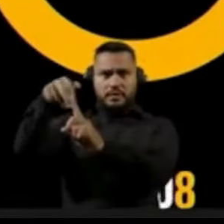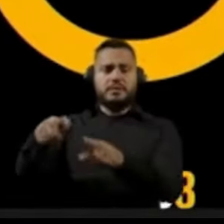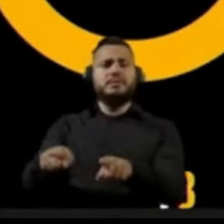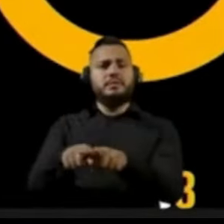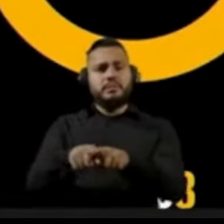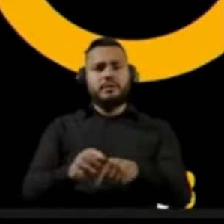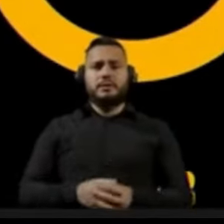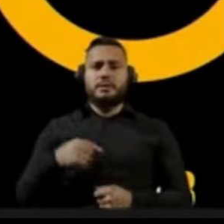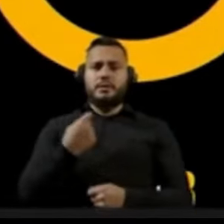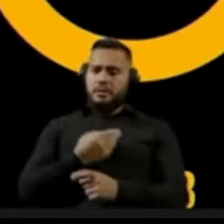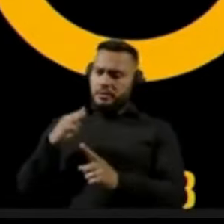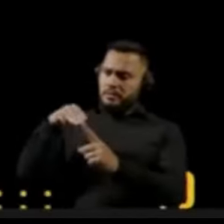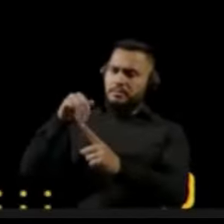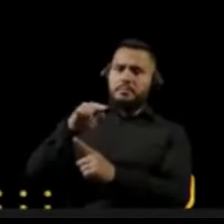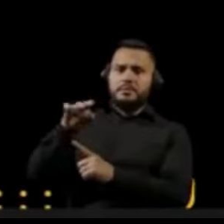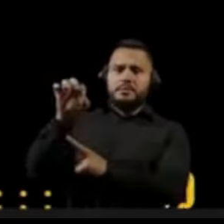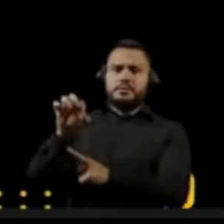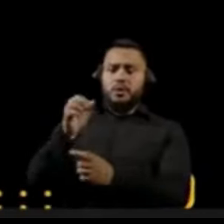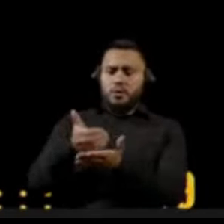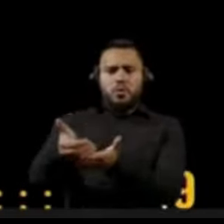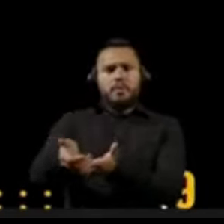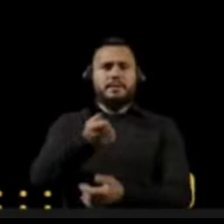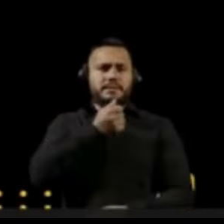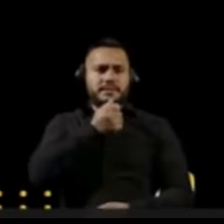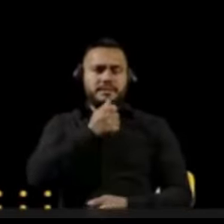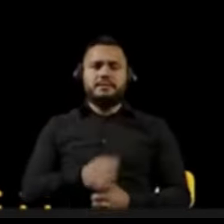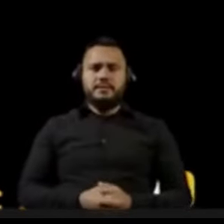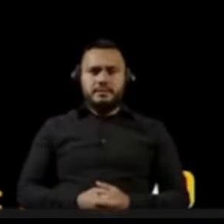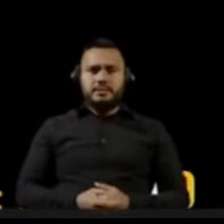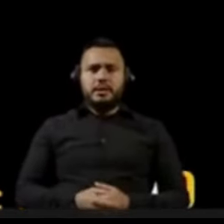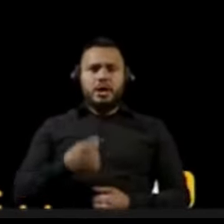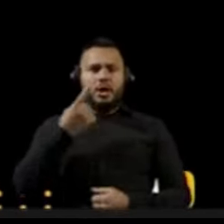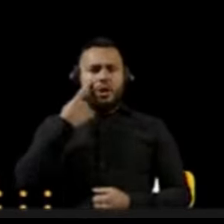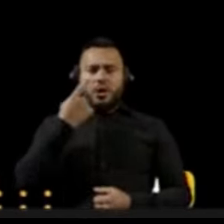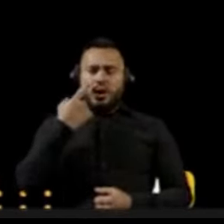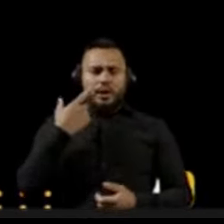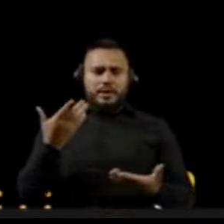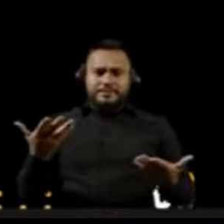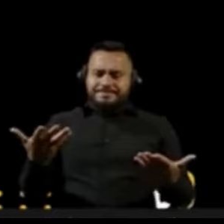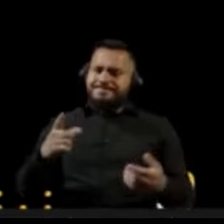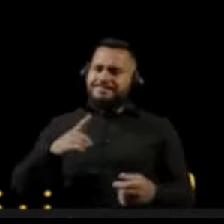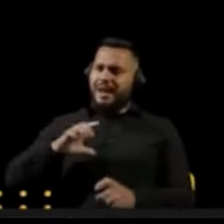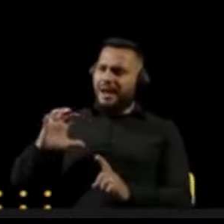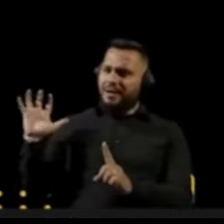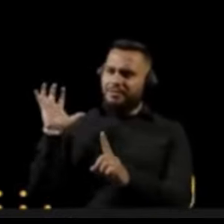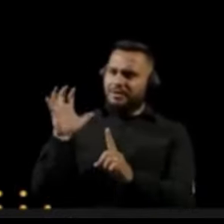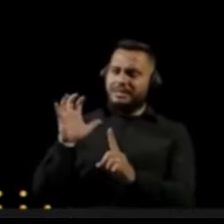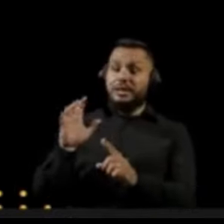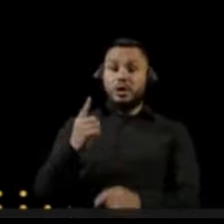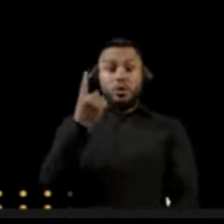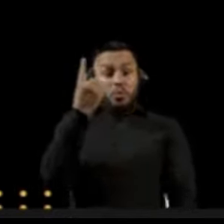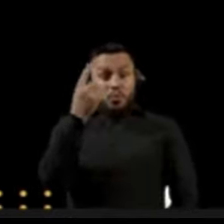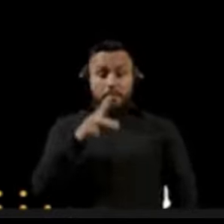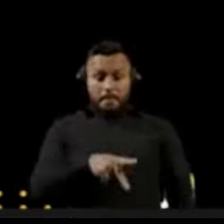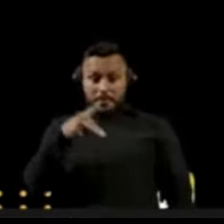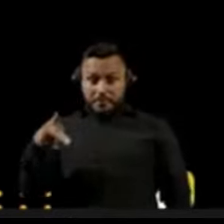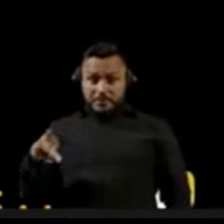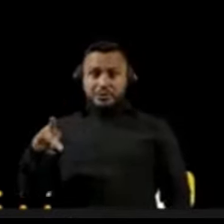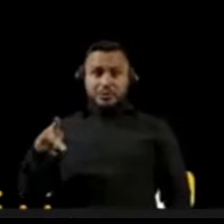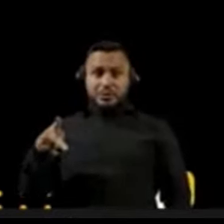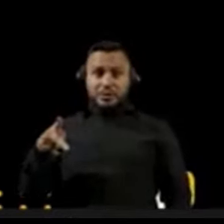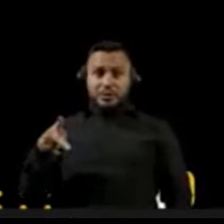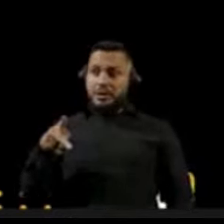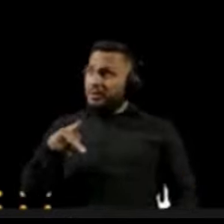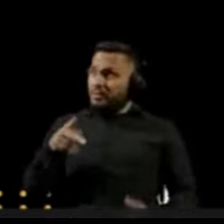a nossa missão está apenas começando. É aqui, olha a influência do professor, de um só professor na nossa